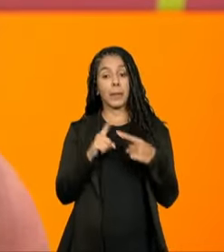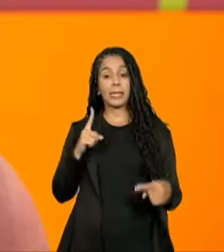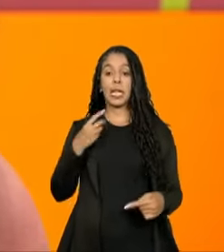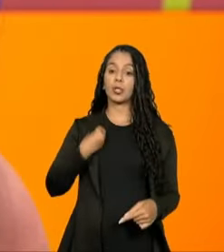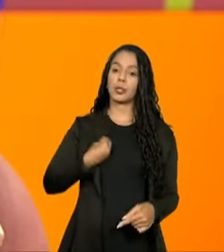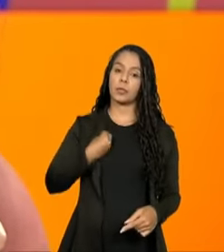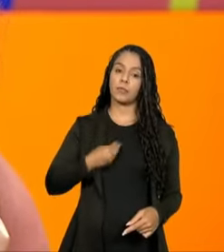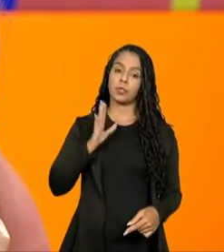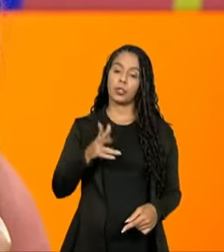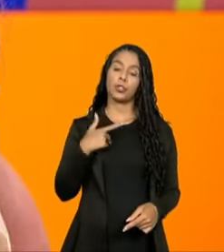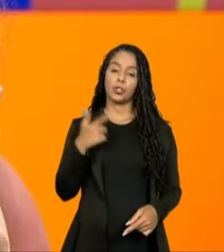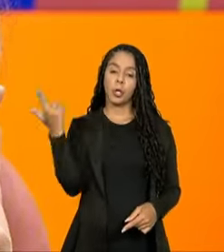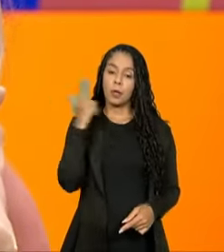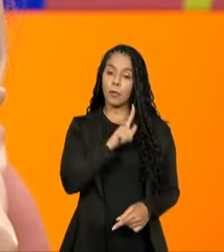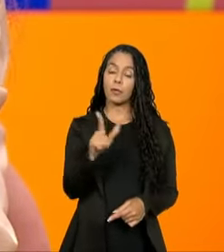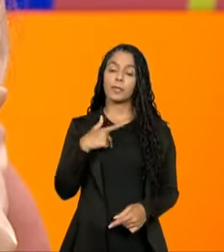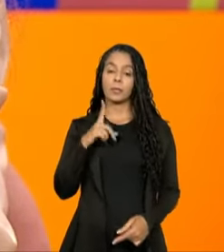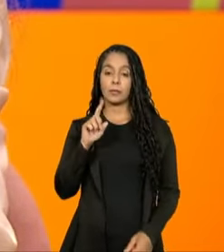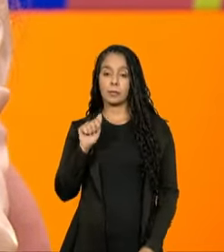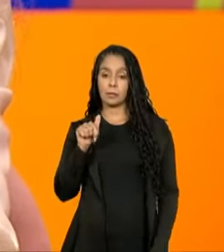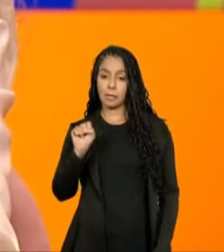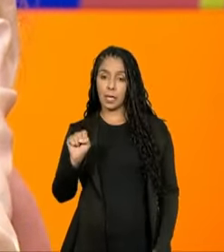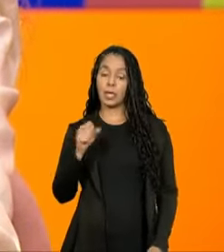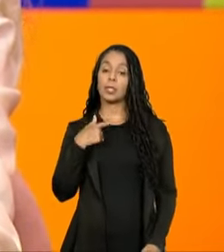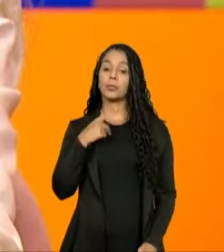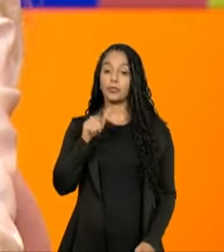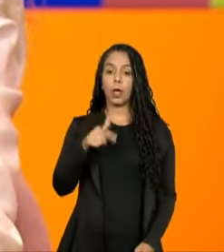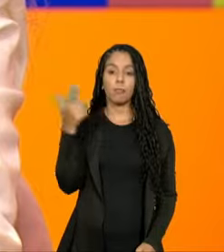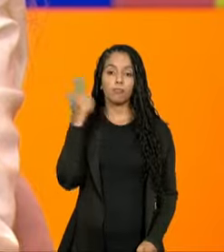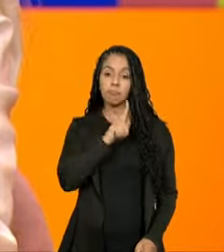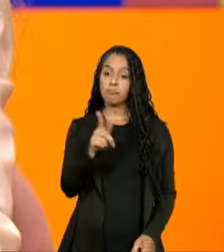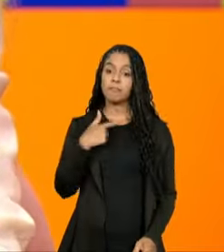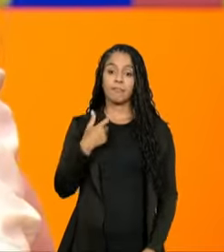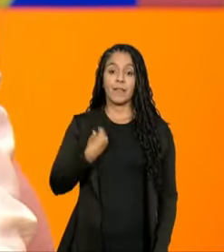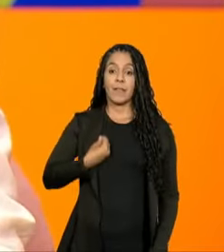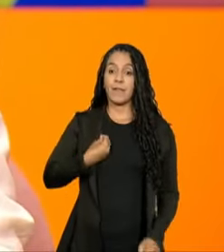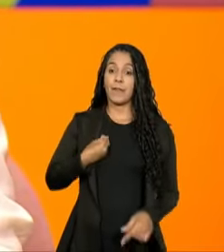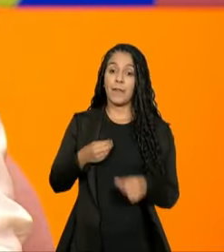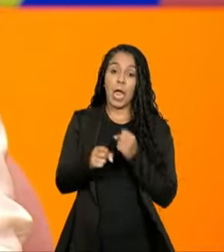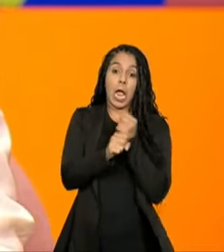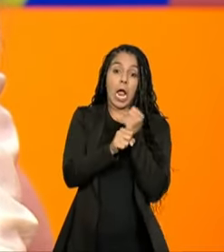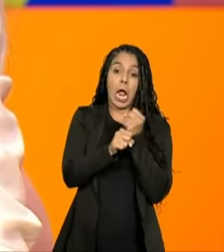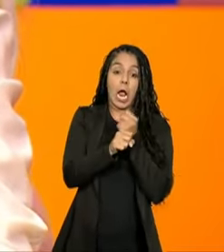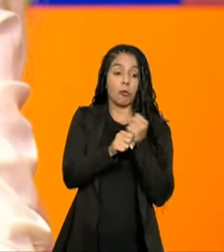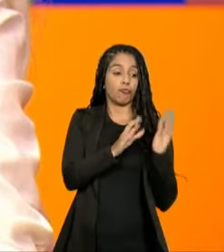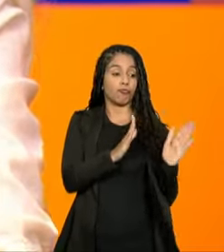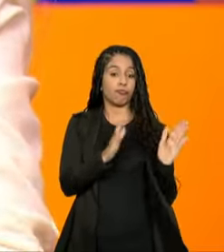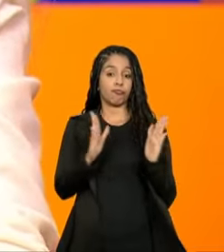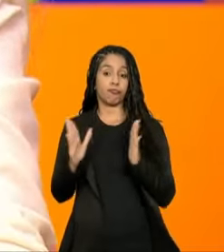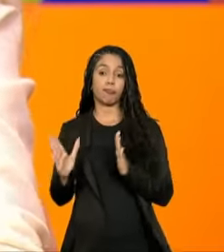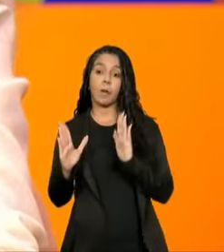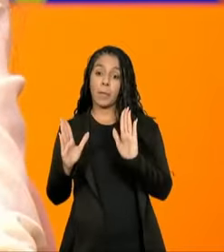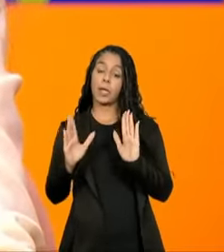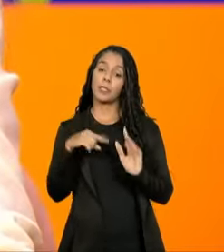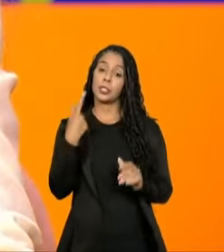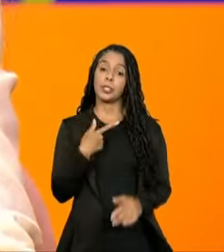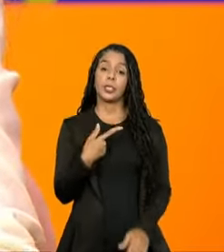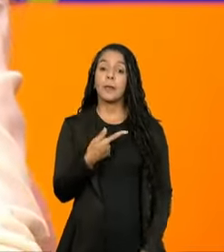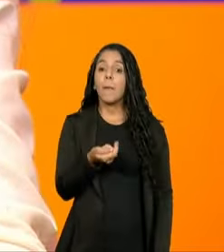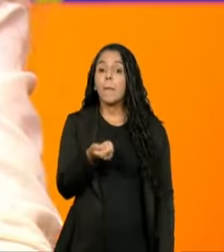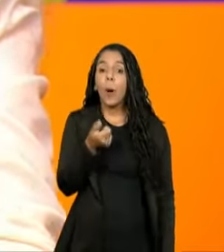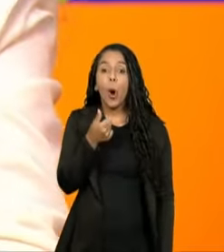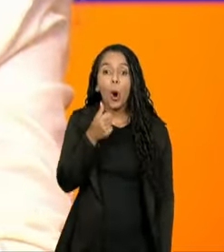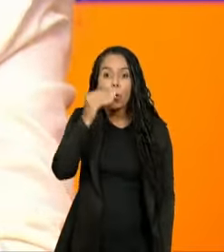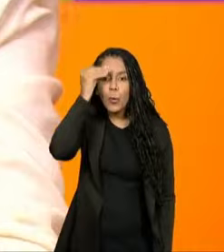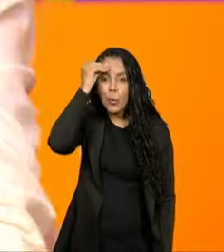gente já rompeu, segundo os dados do IBGE, a barreira das 8 décadas de vida, então a gente vai viver muito tempo nesse período, mas fato é que a gente tem pouco conhecimento,